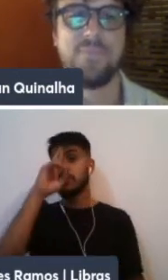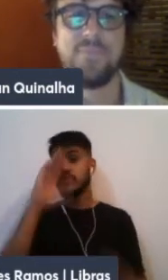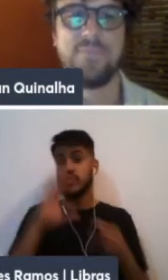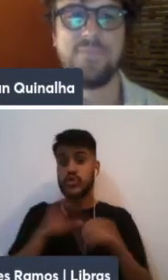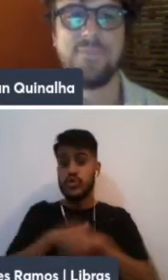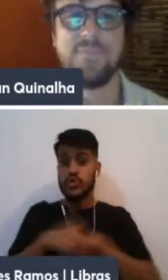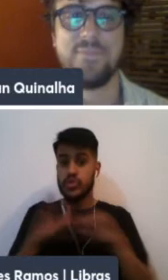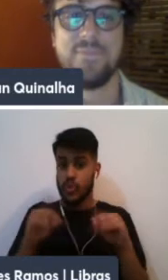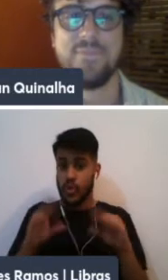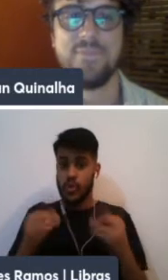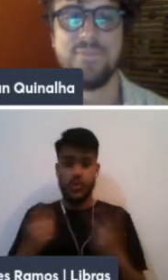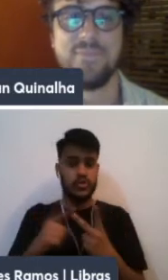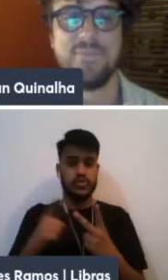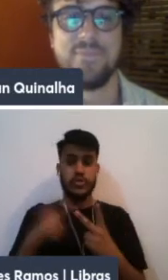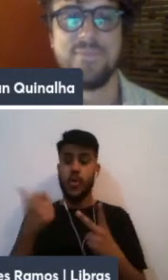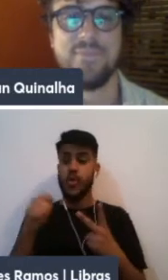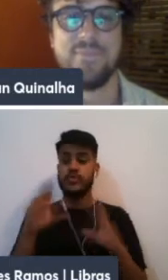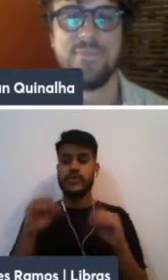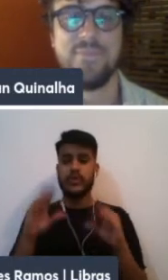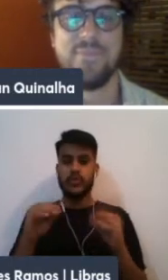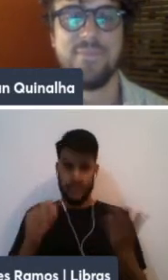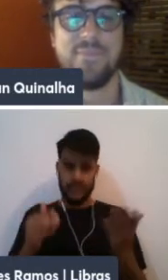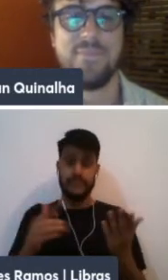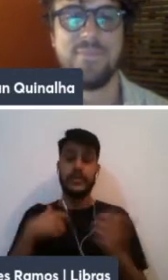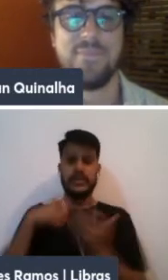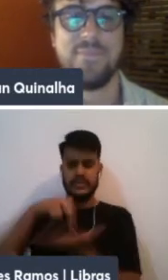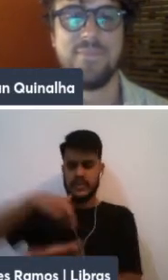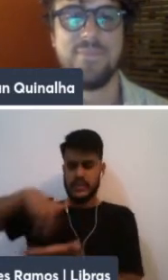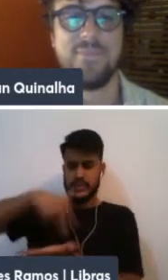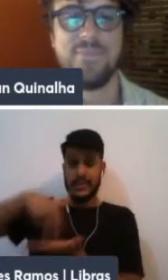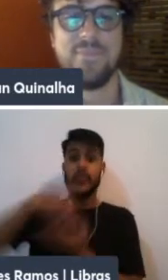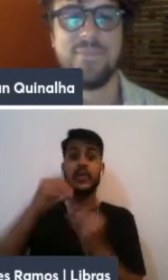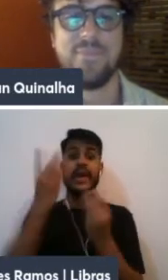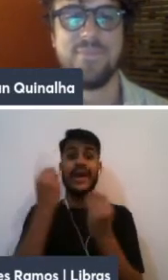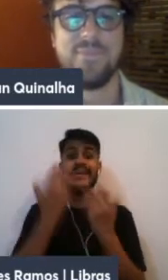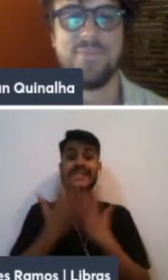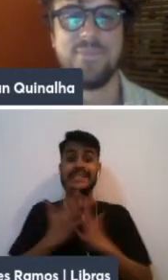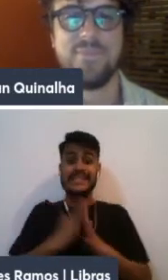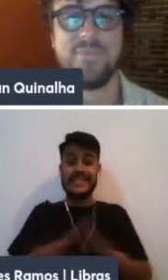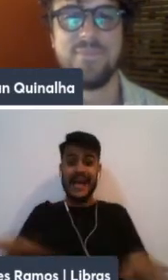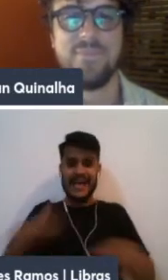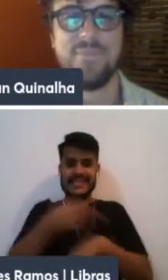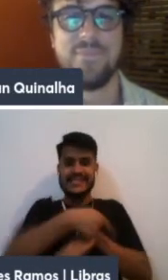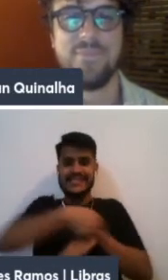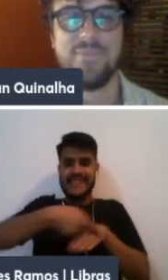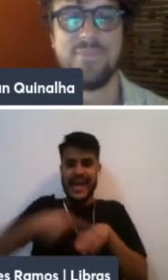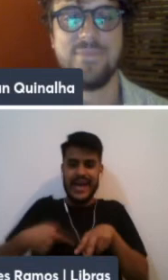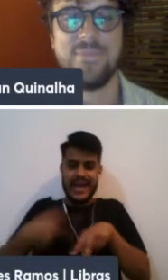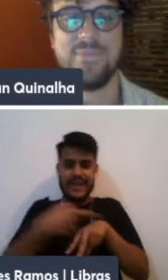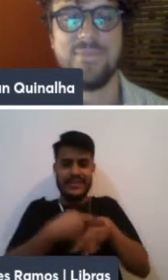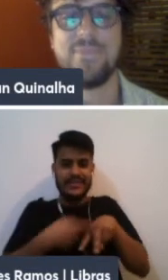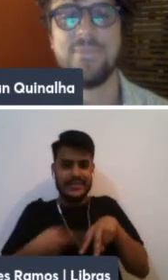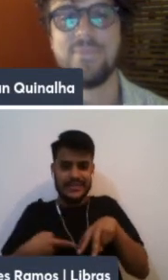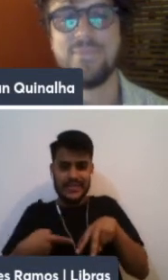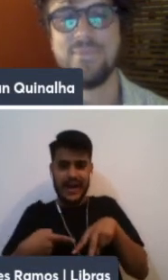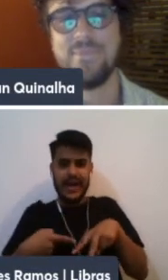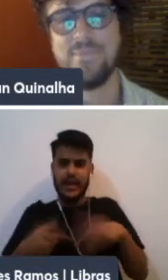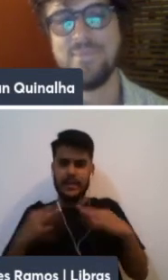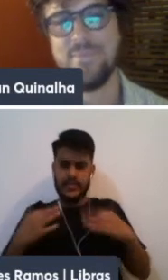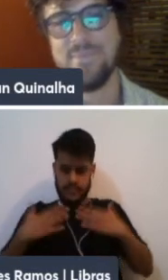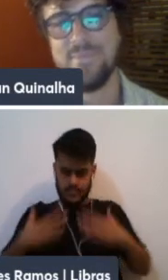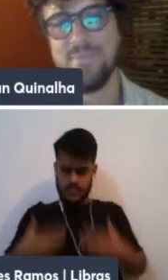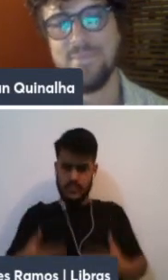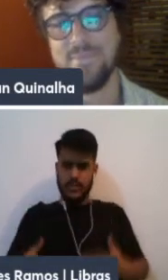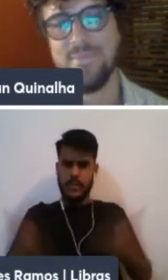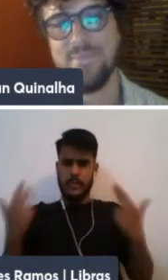horas da noite. E ele dançava de saia, sem busto nu,